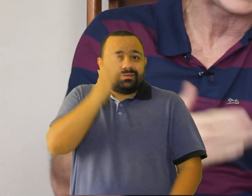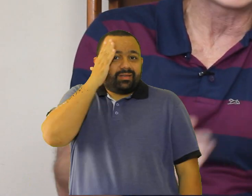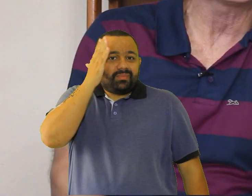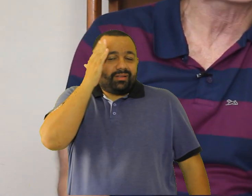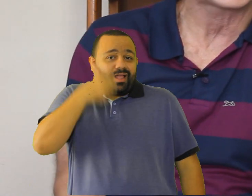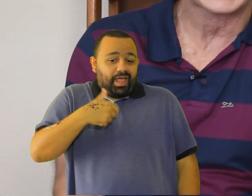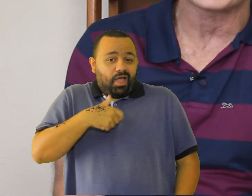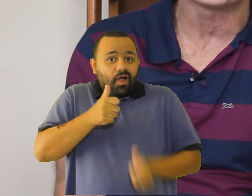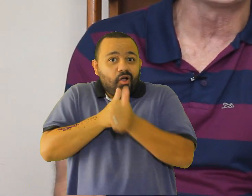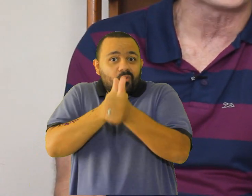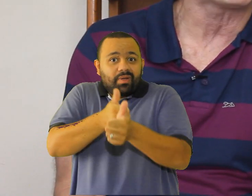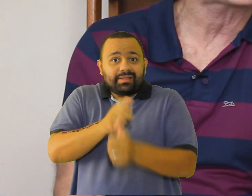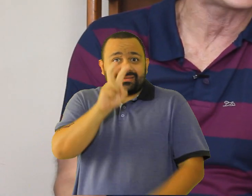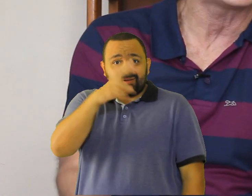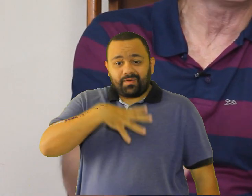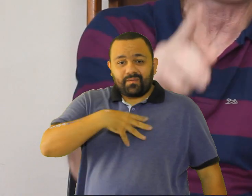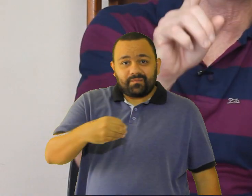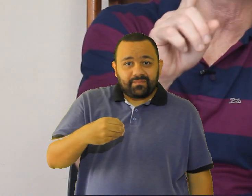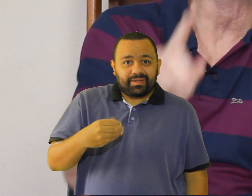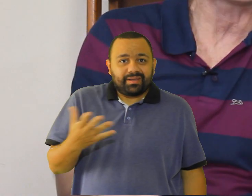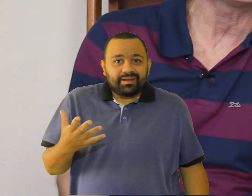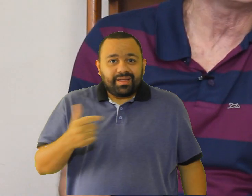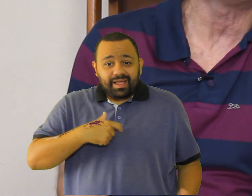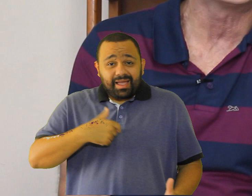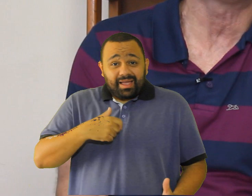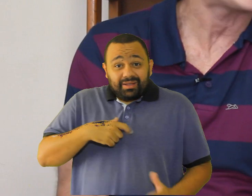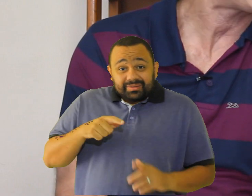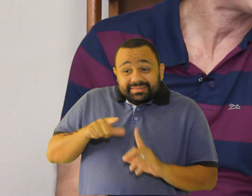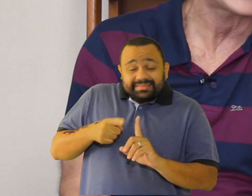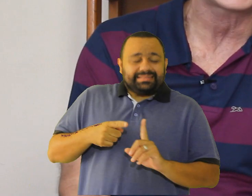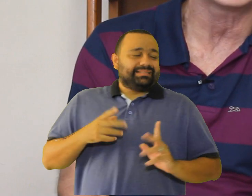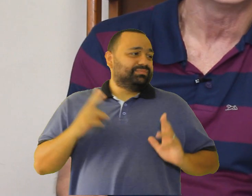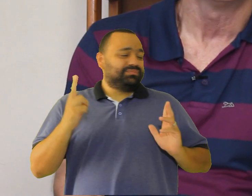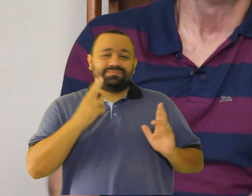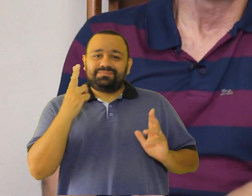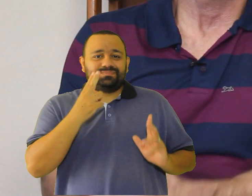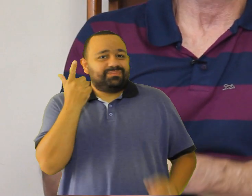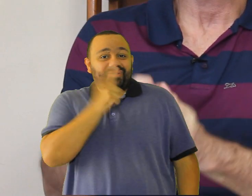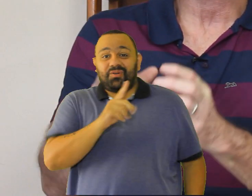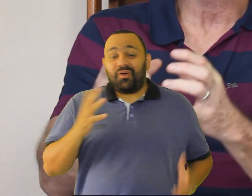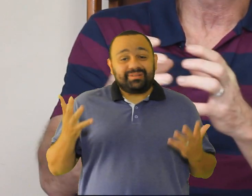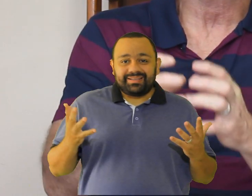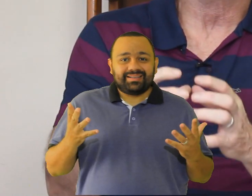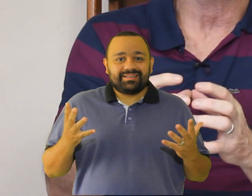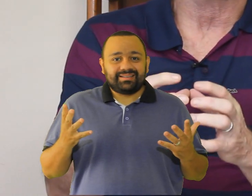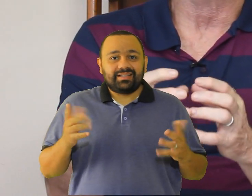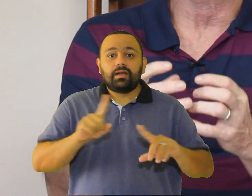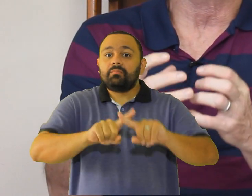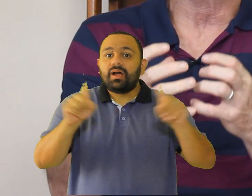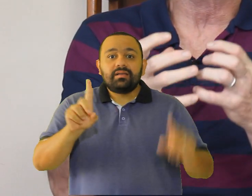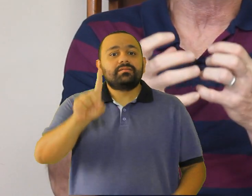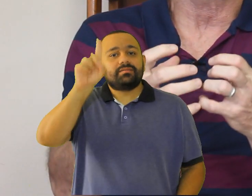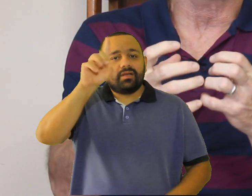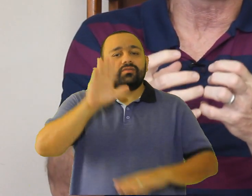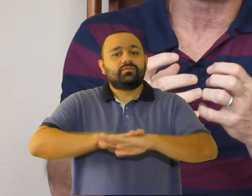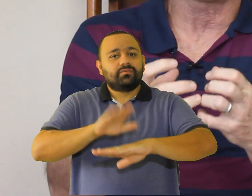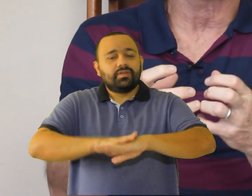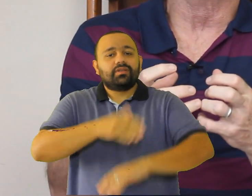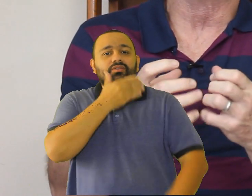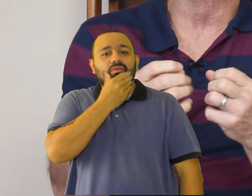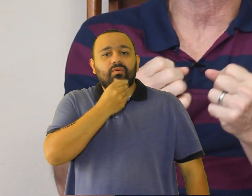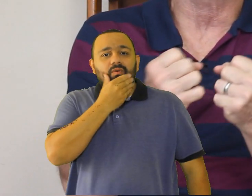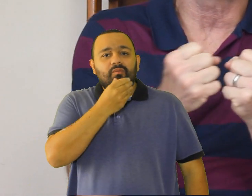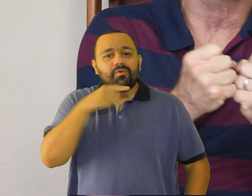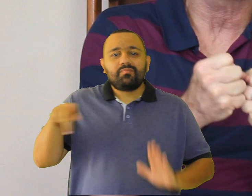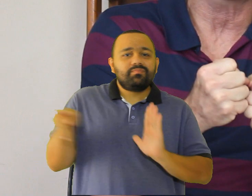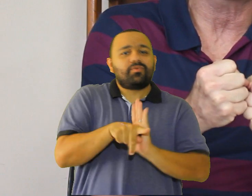partos normais, eu não passaria nem por metade de um desses aqui. Mas em outras áreas, Deus criou o